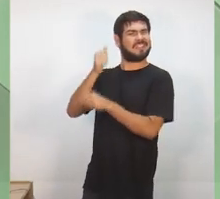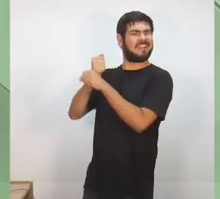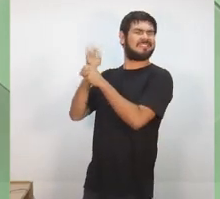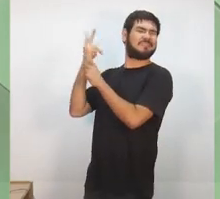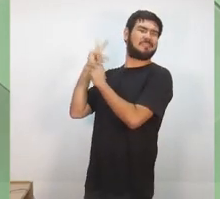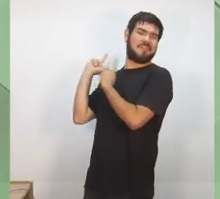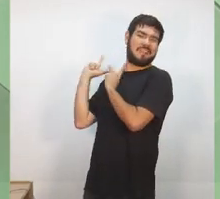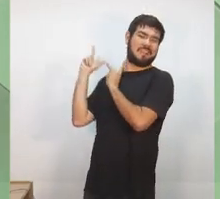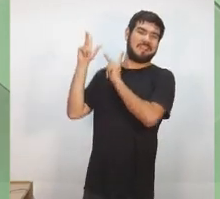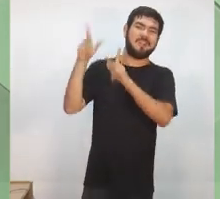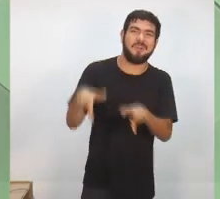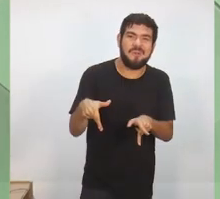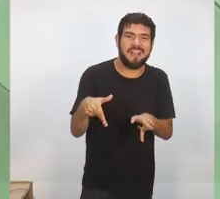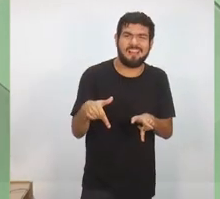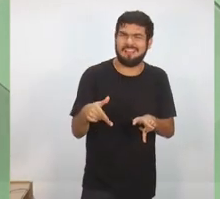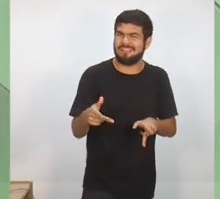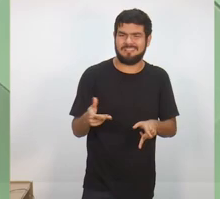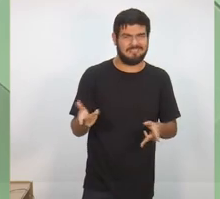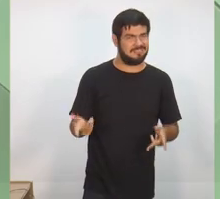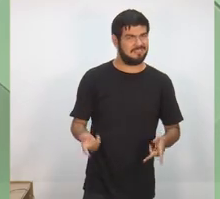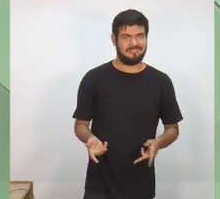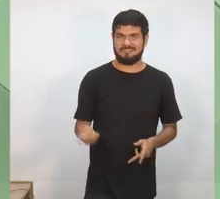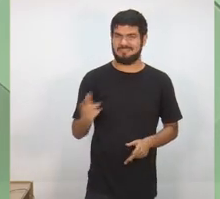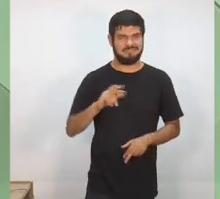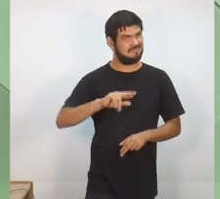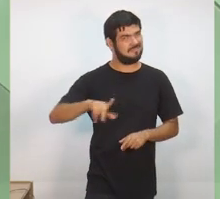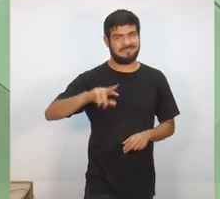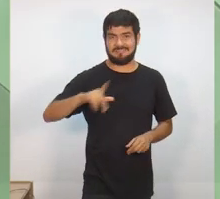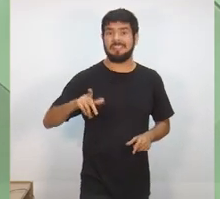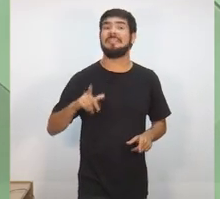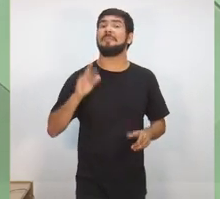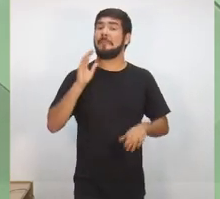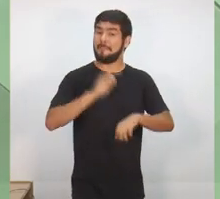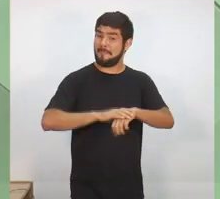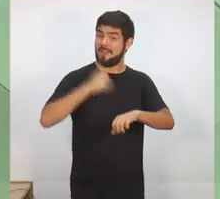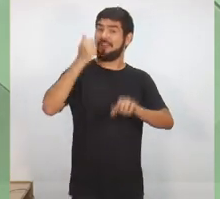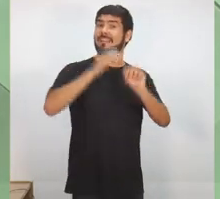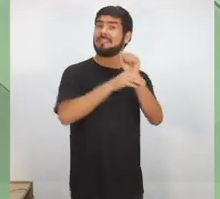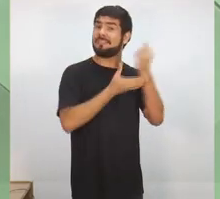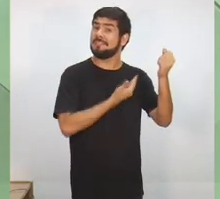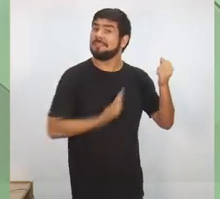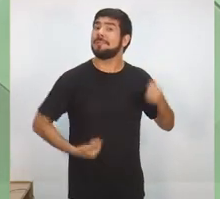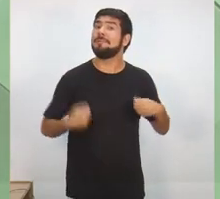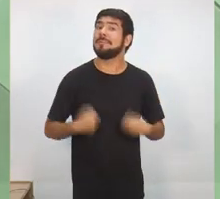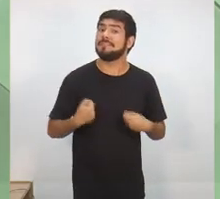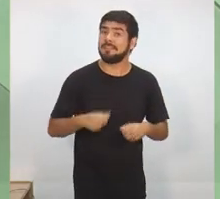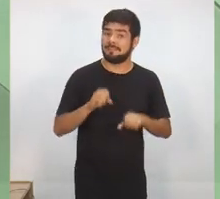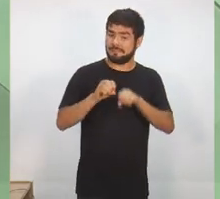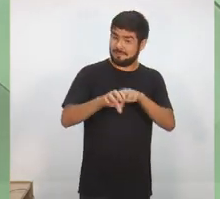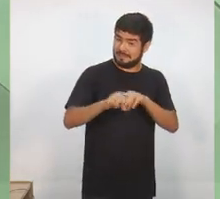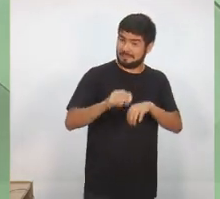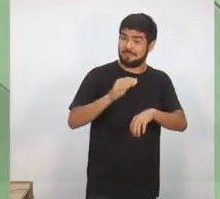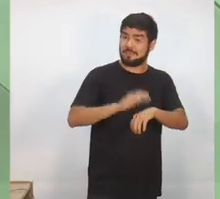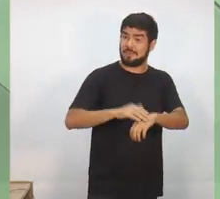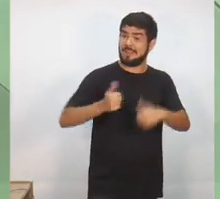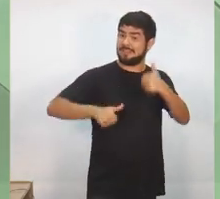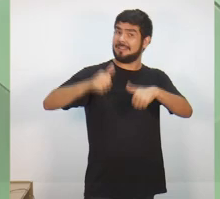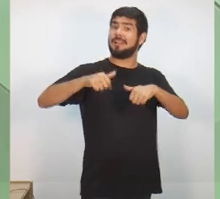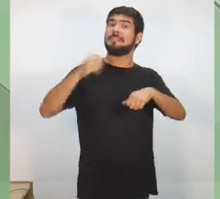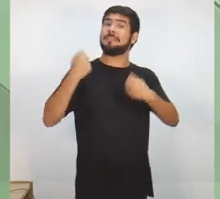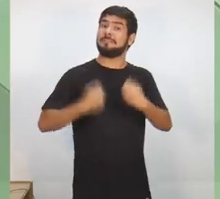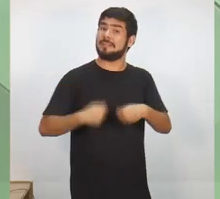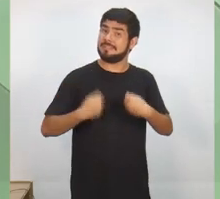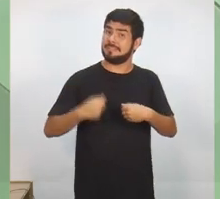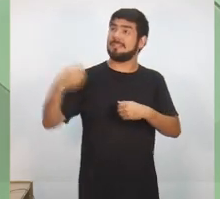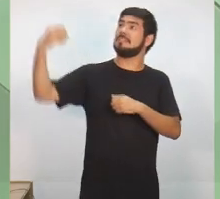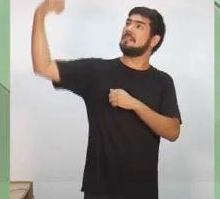os currais eleitorais. Entendo que para a gente melhorar a segurança pública, nós precisamos de uma educação de qualidade, nós precisamos